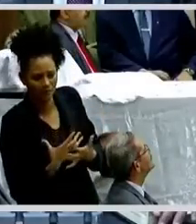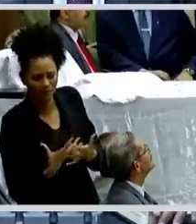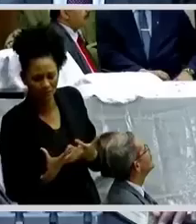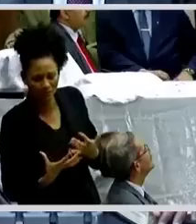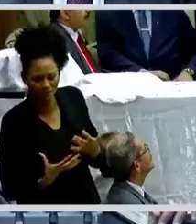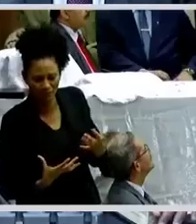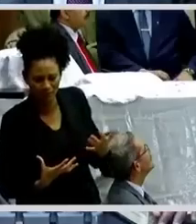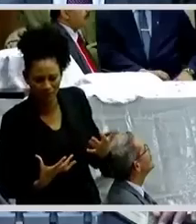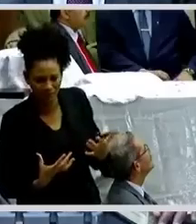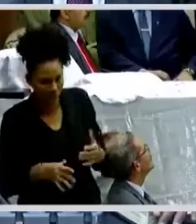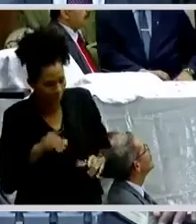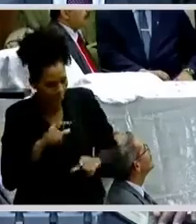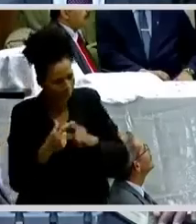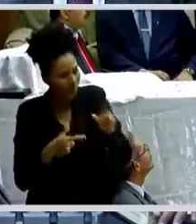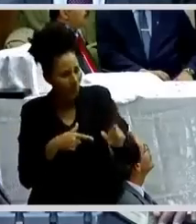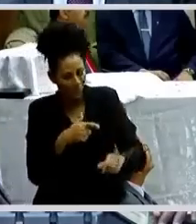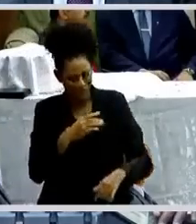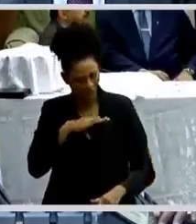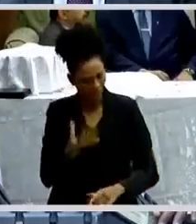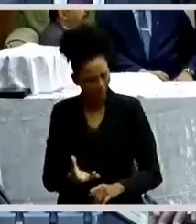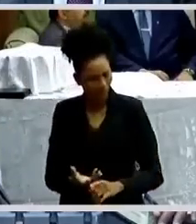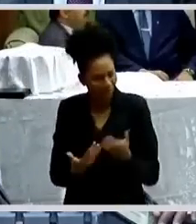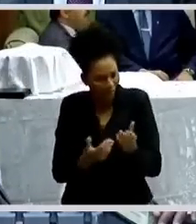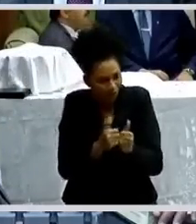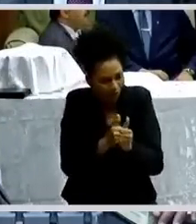O mais ousado de todos